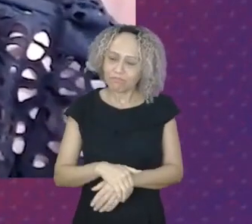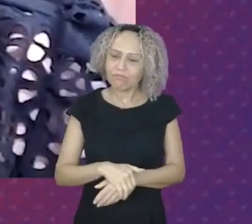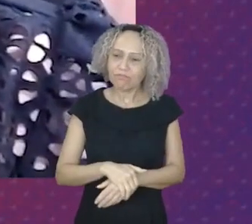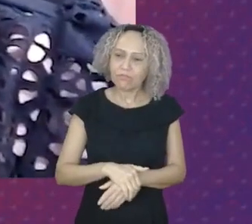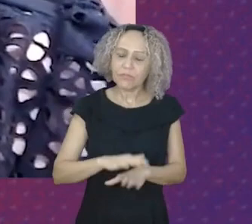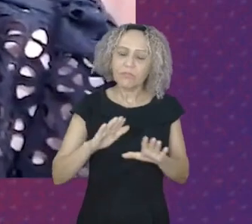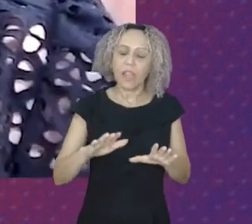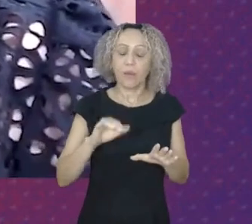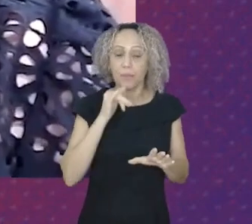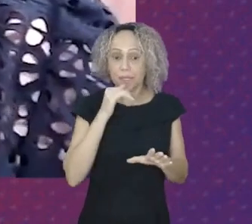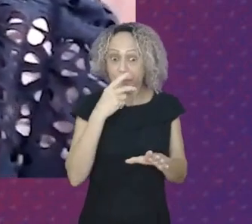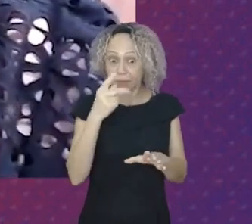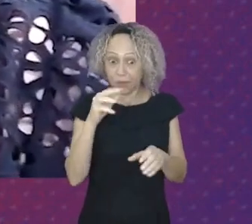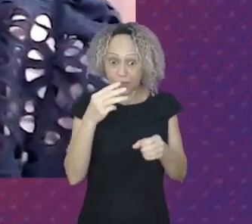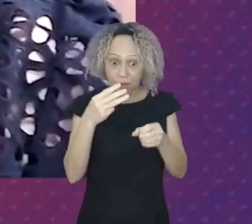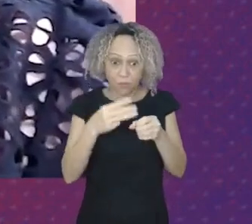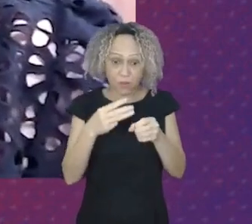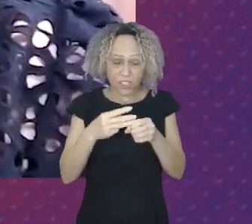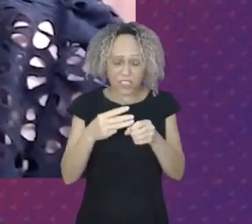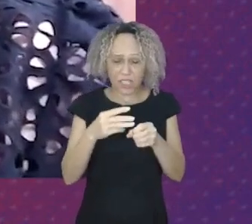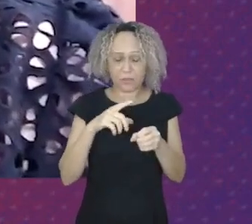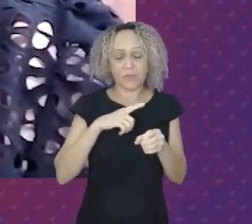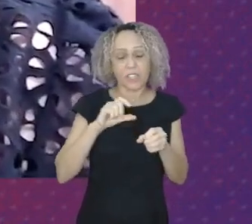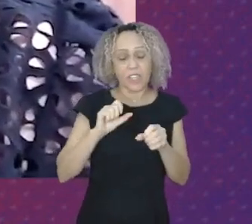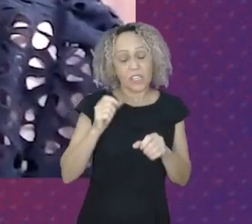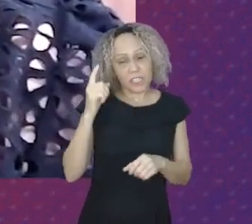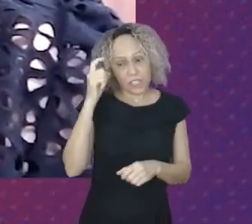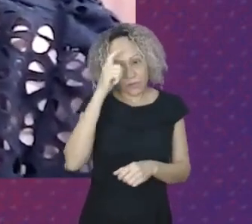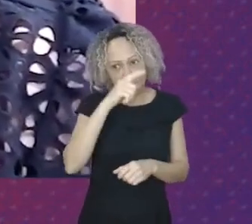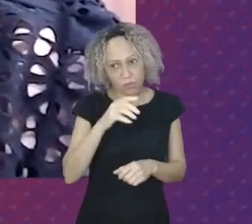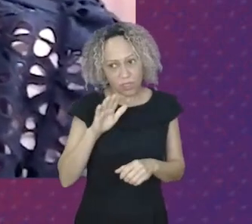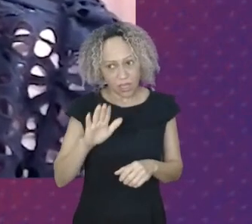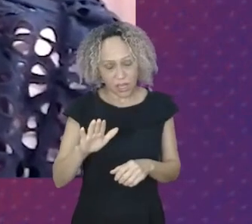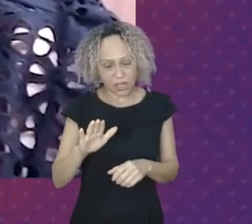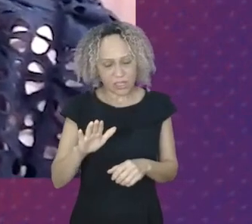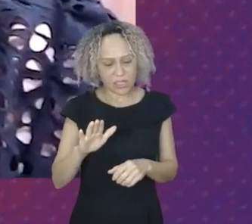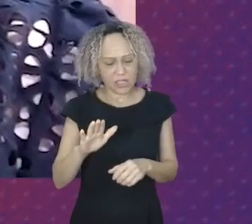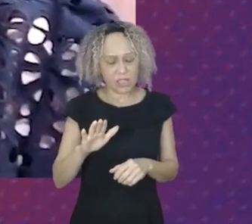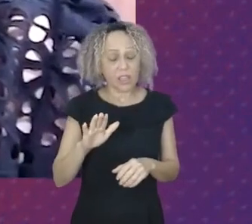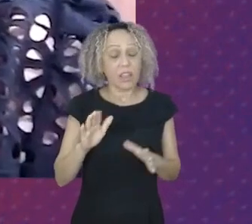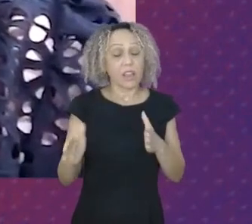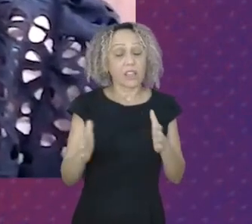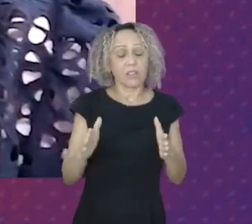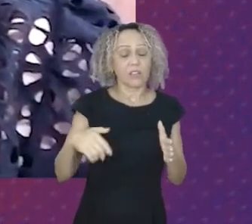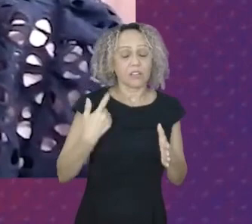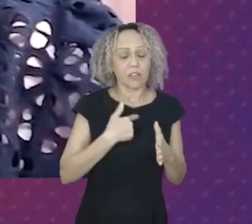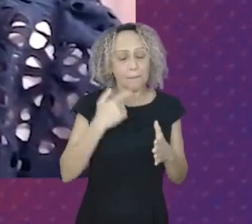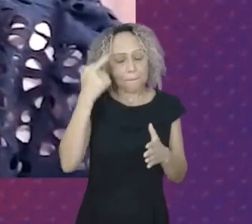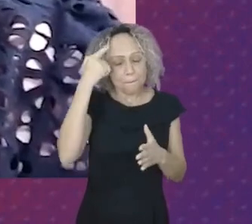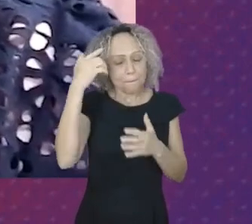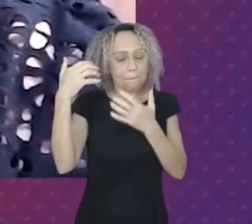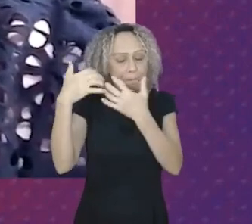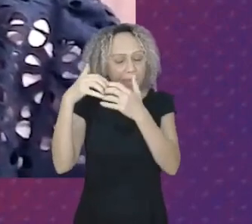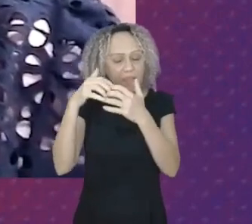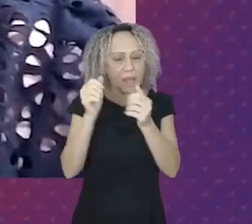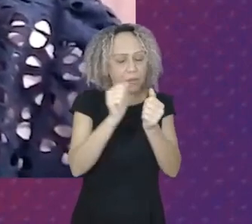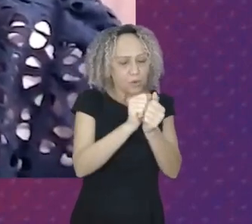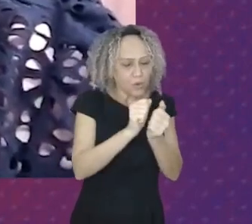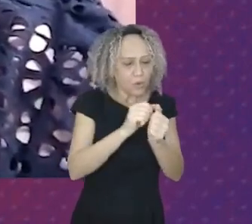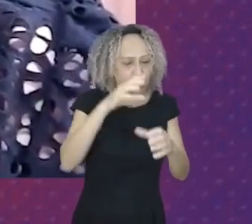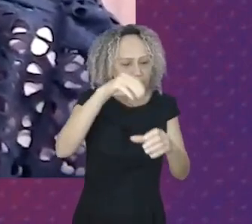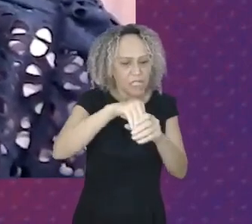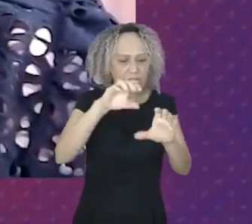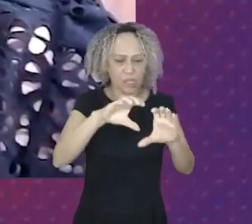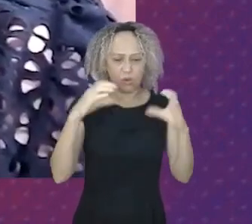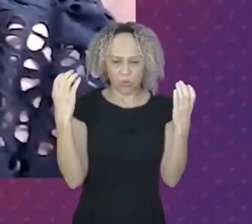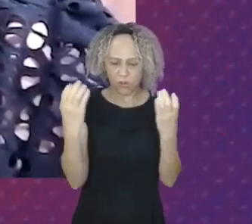sua dificuldade, né? Então, esse momento de você pensar junto com a sua comunidade